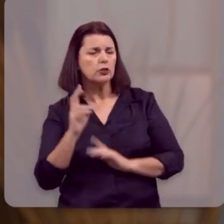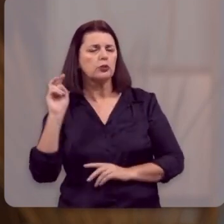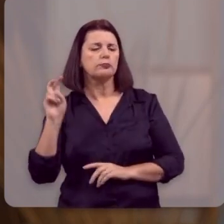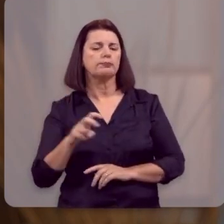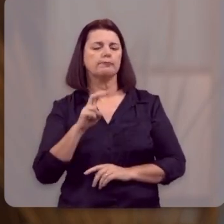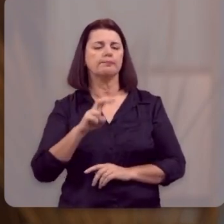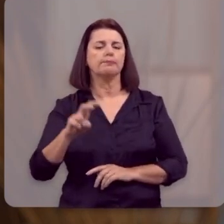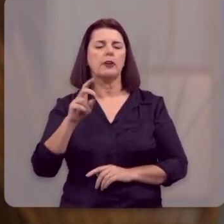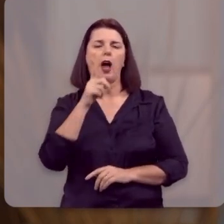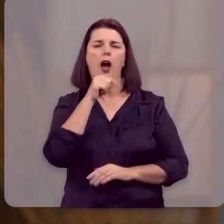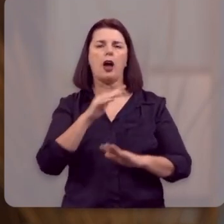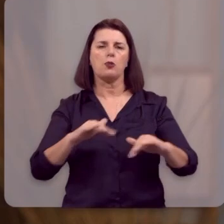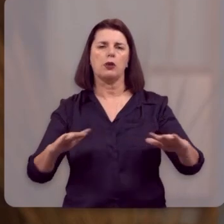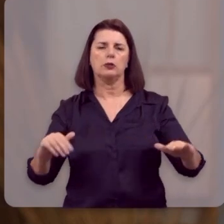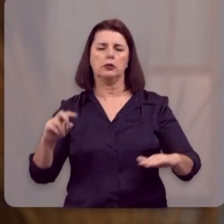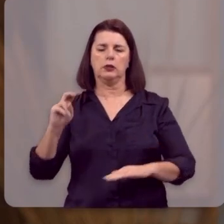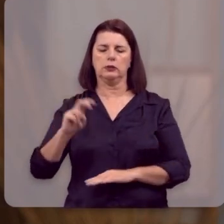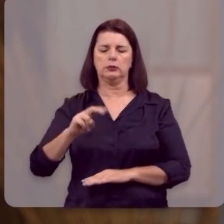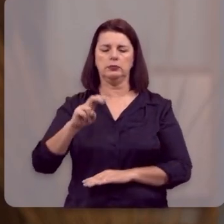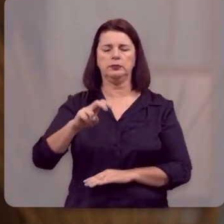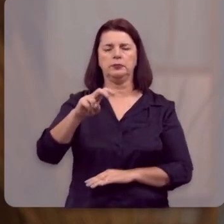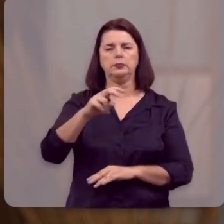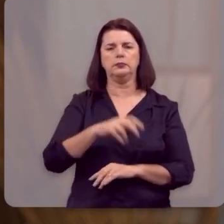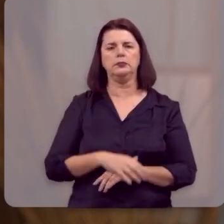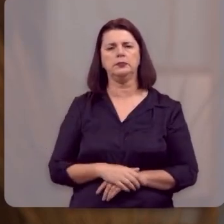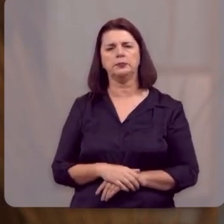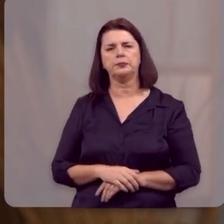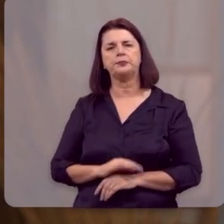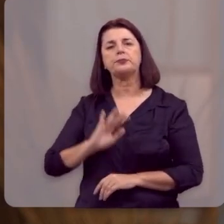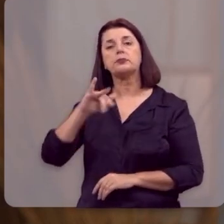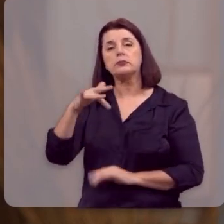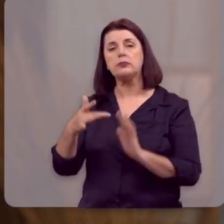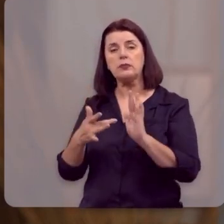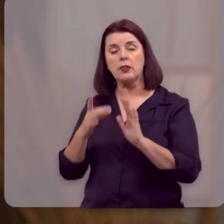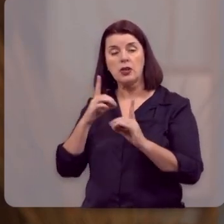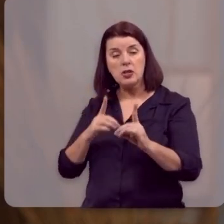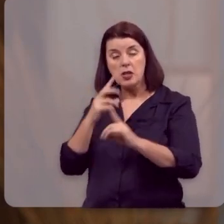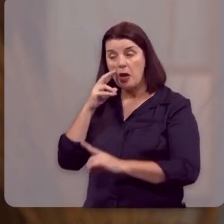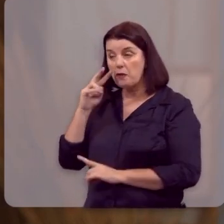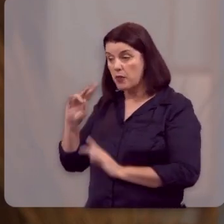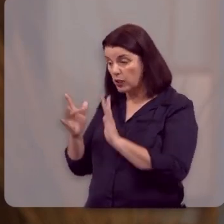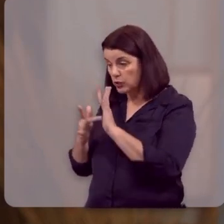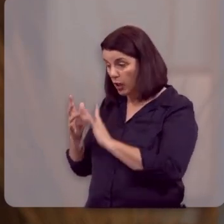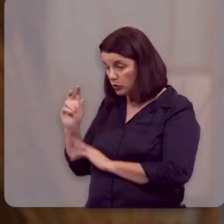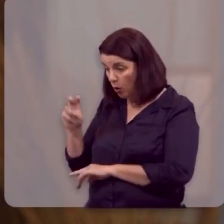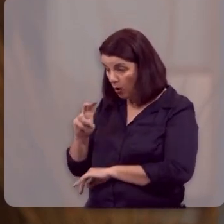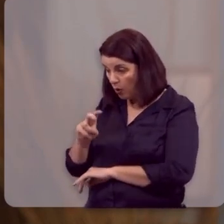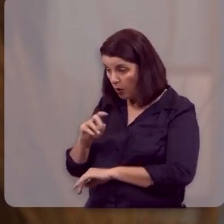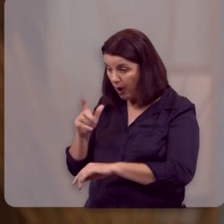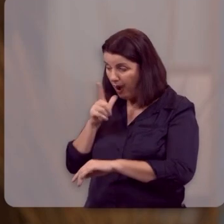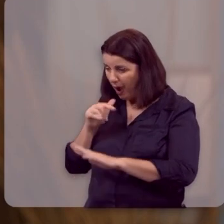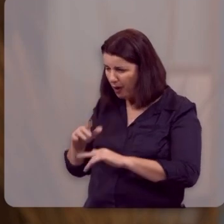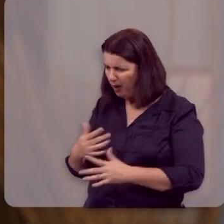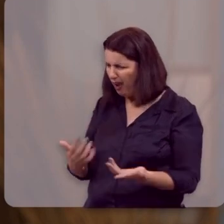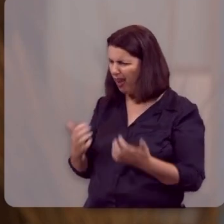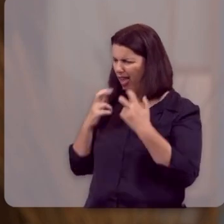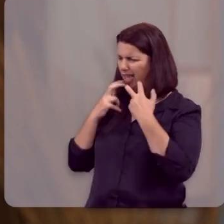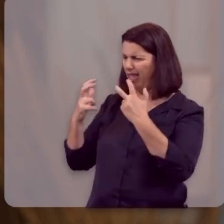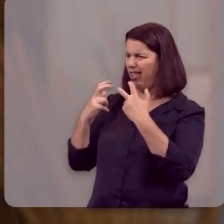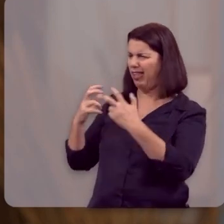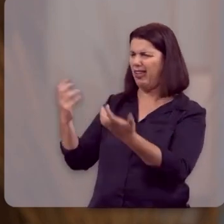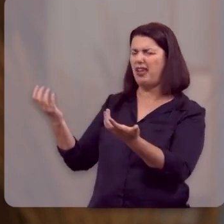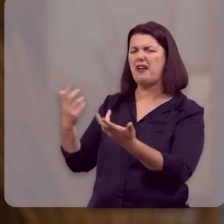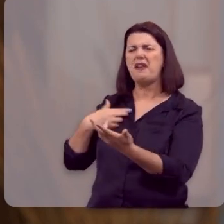encontro deles, andando sobre o mar. E ao verem Jesus andando sobre o mar, gritaram: "É um fantasma!"